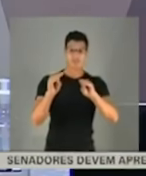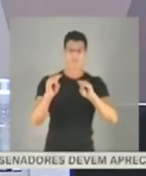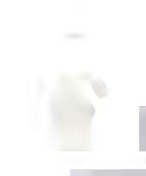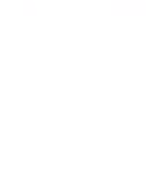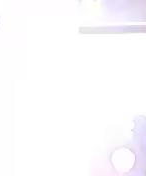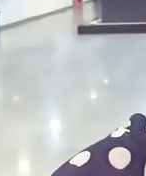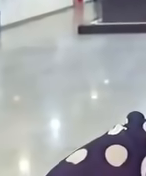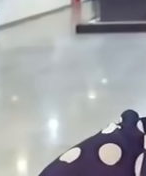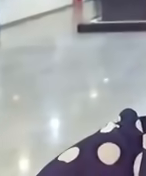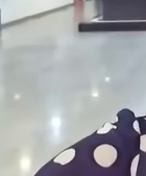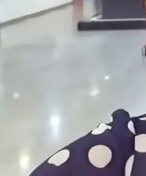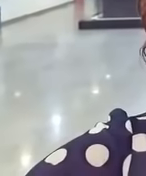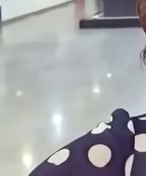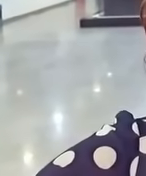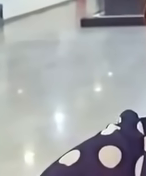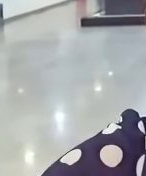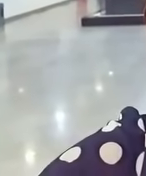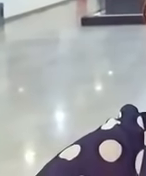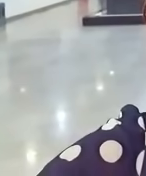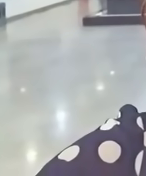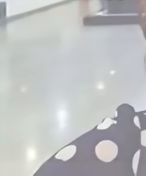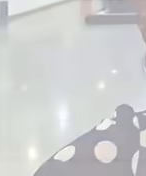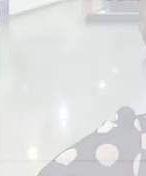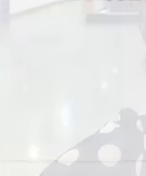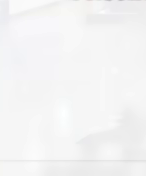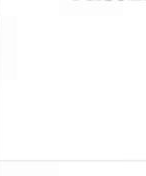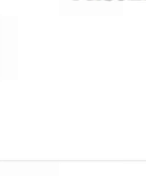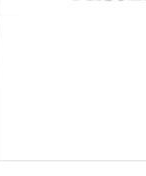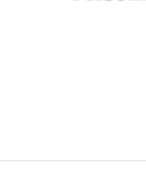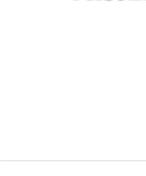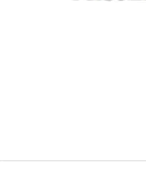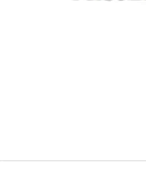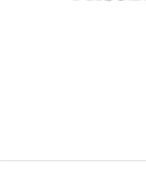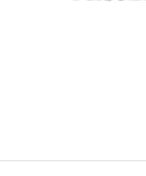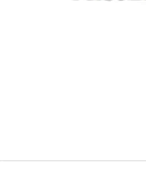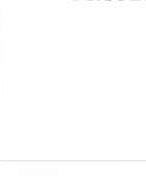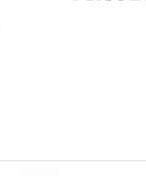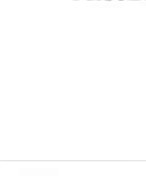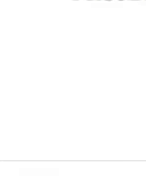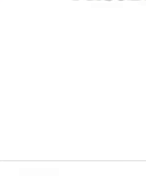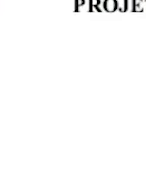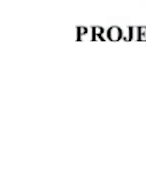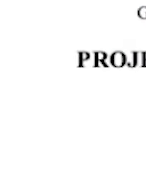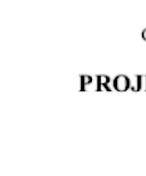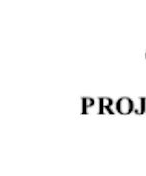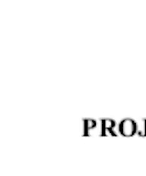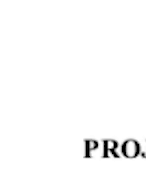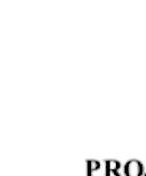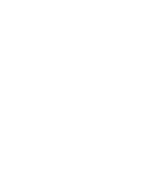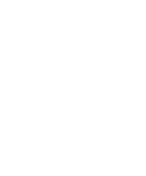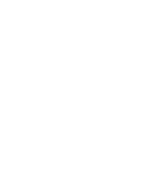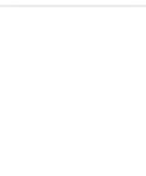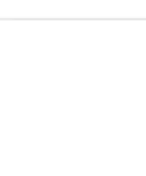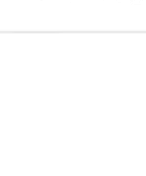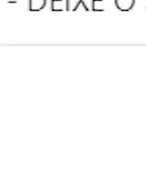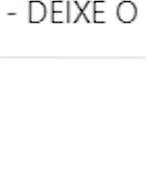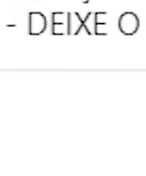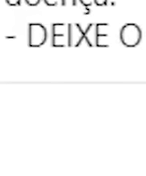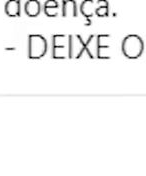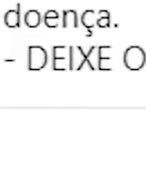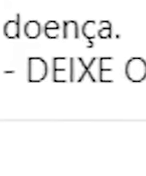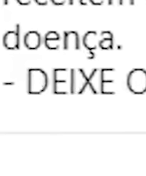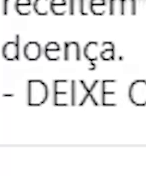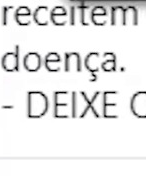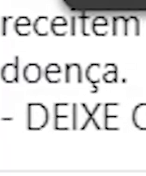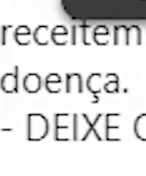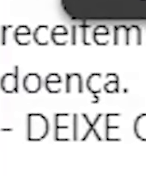esse texto aí. Vocês viram esse showzinho que o Omar Aziz fez? Pois é. O presidente postou nas redes sociais